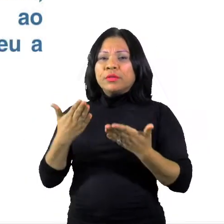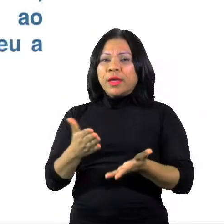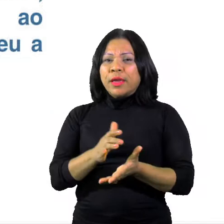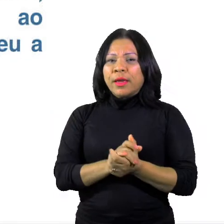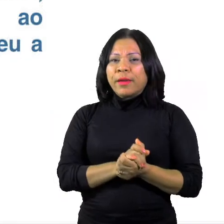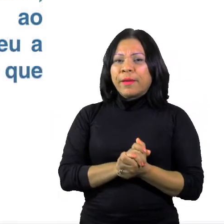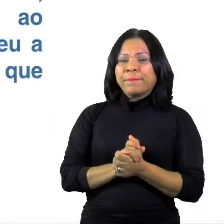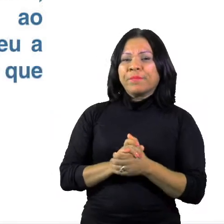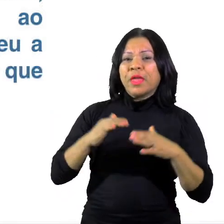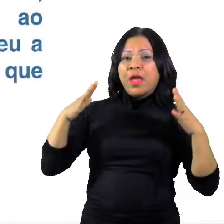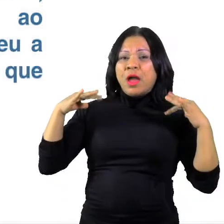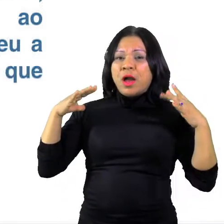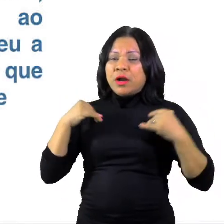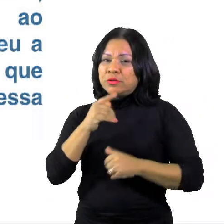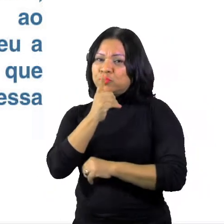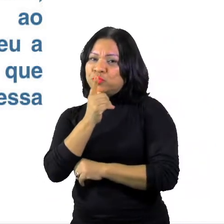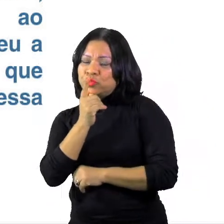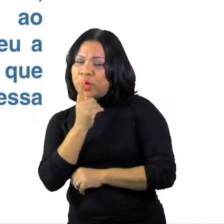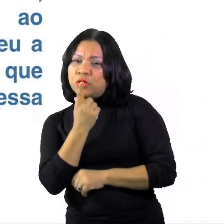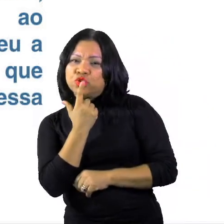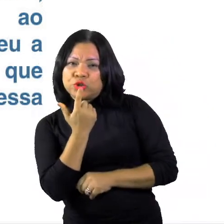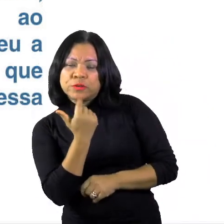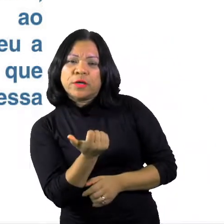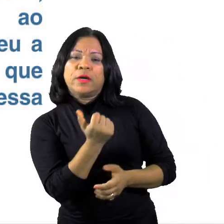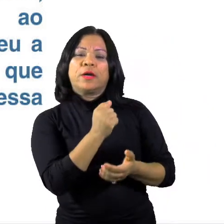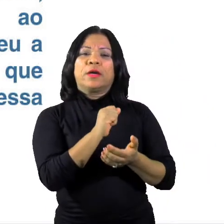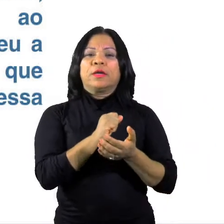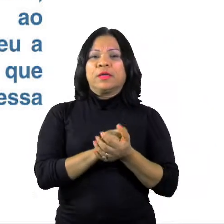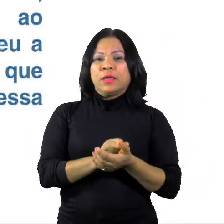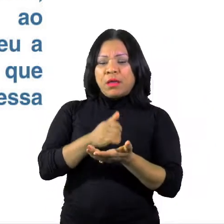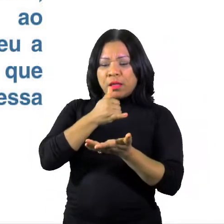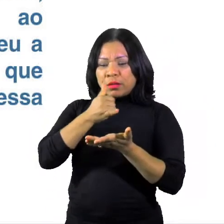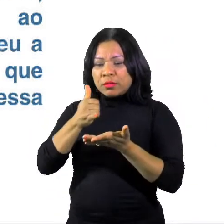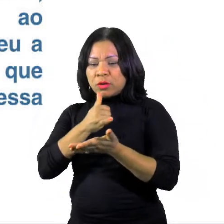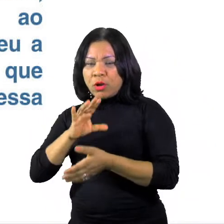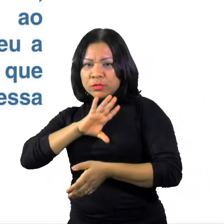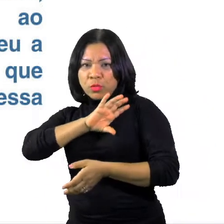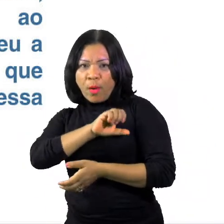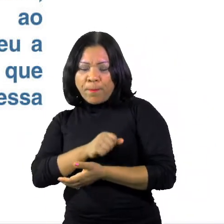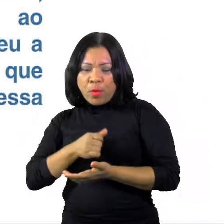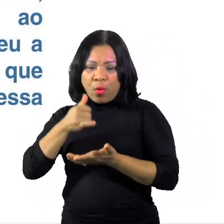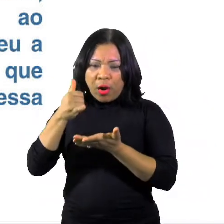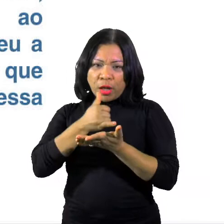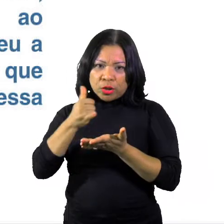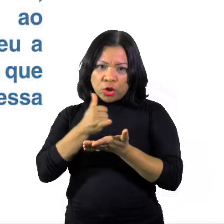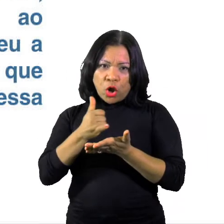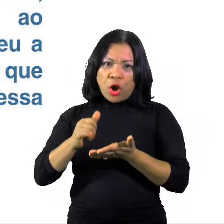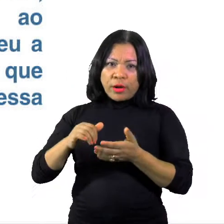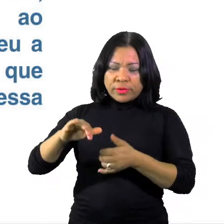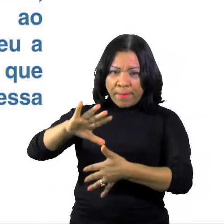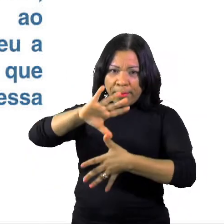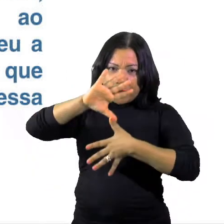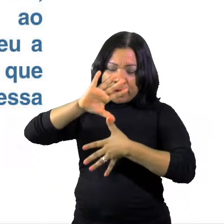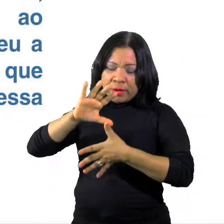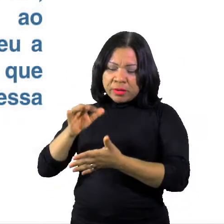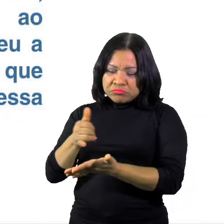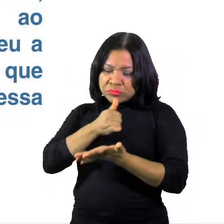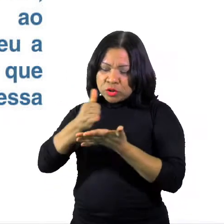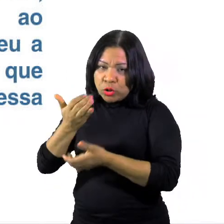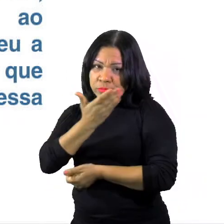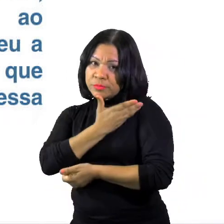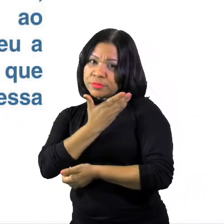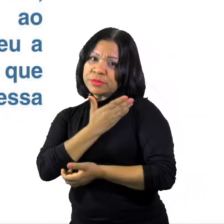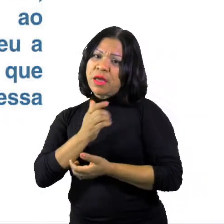Droga do Amor, Droga de Americana e A Droga da Amizade. Foram essas outras obras que